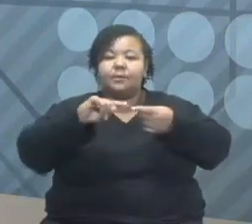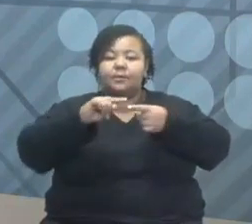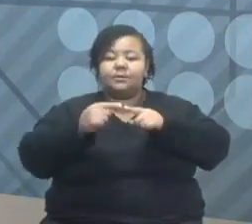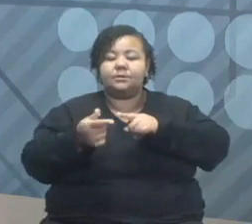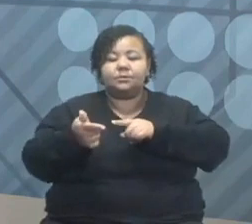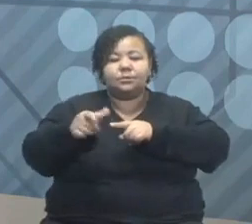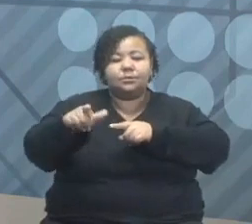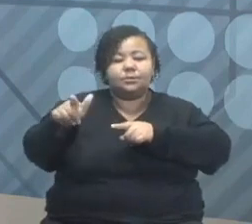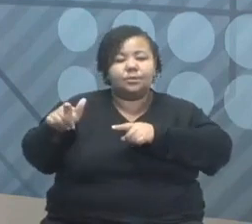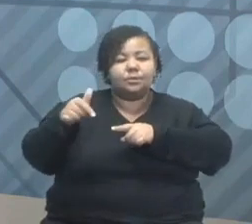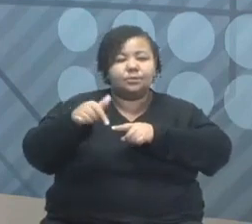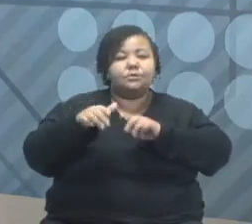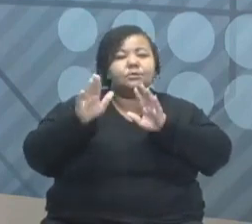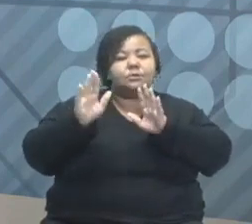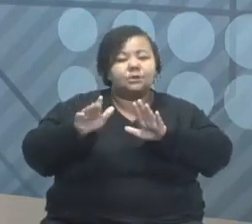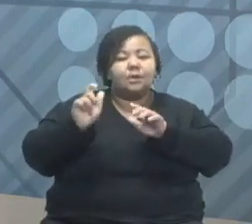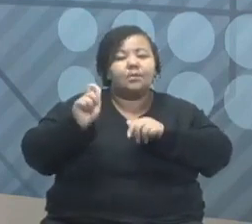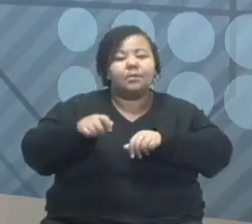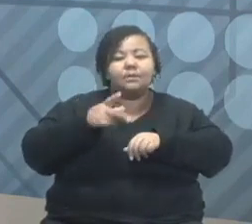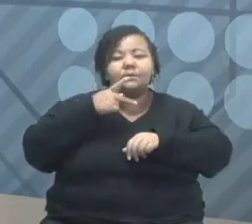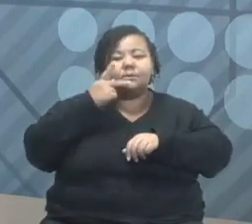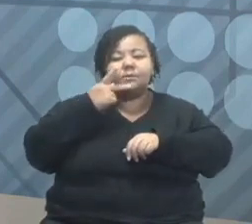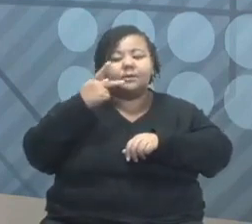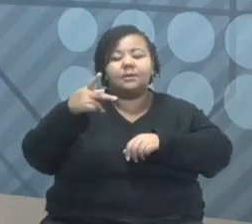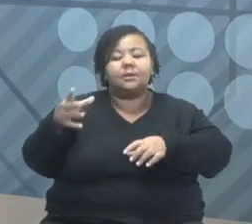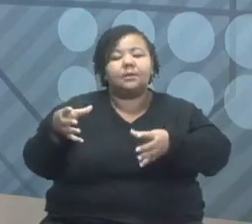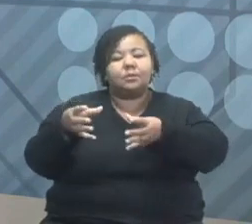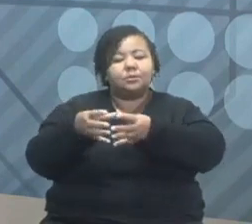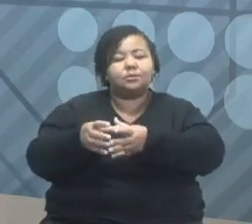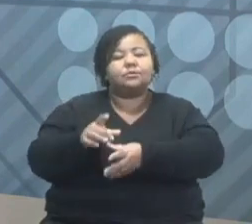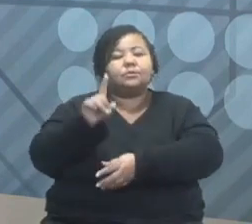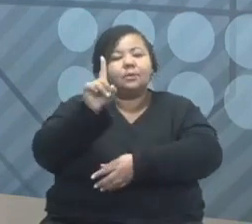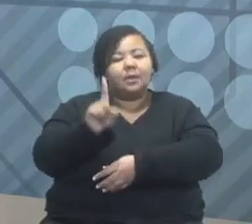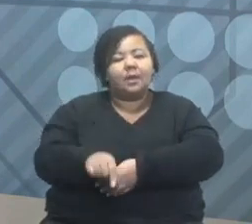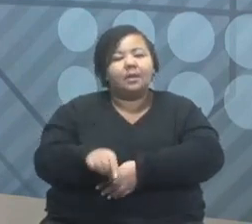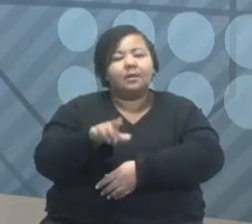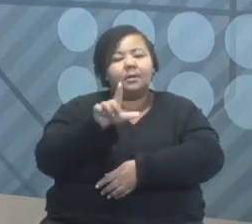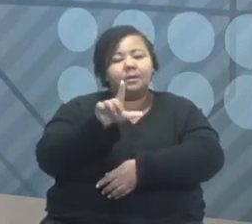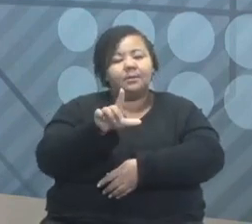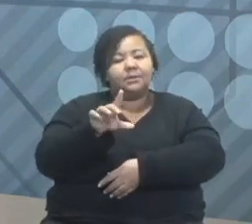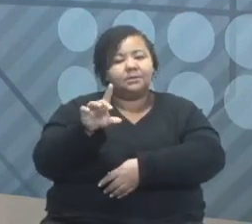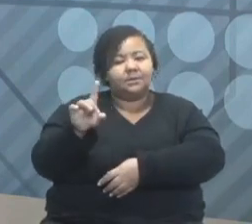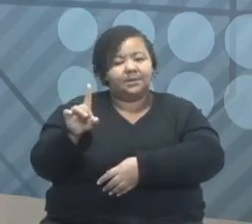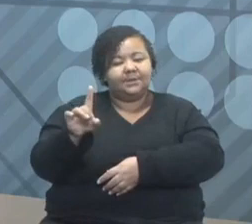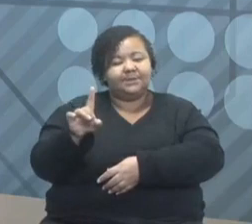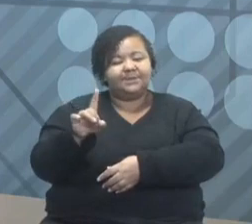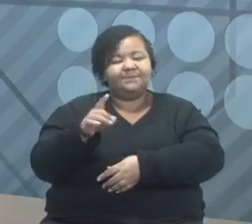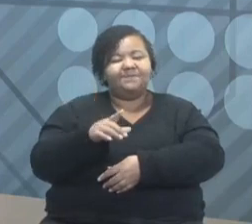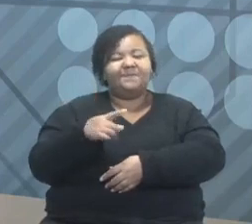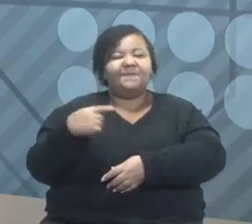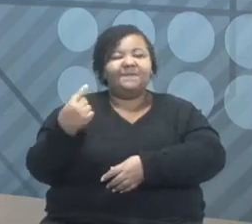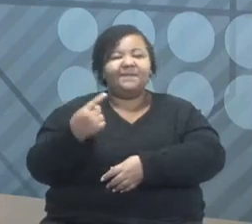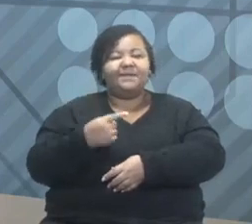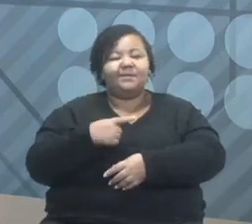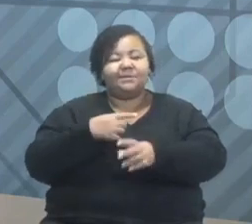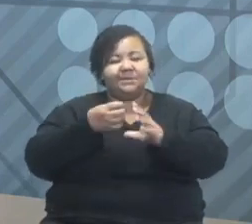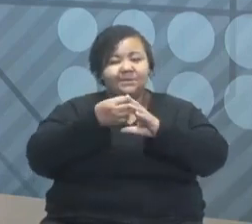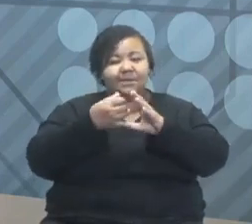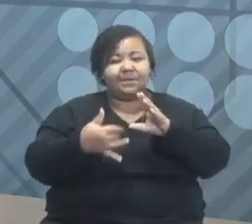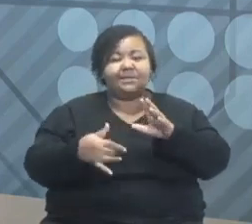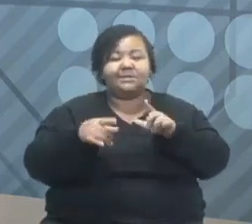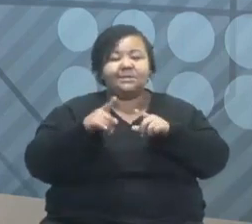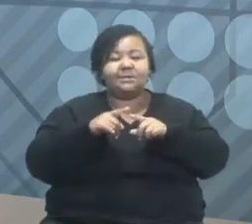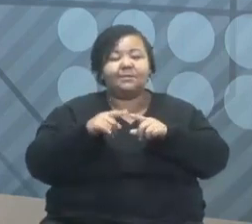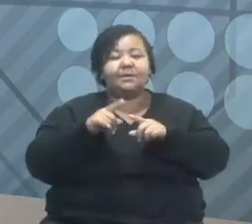dos outros, você já pode afirmar que aquele conjunto é linearmente dependente. Então, nós temos essa característica também, esse é